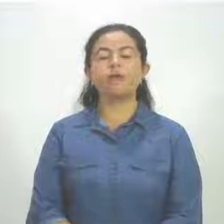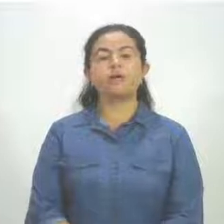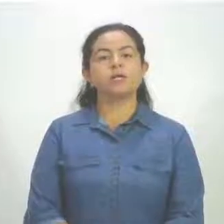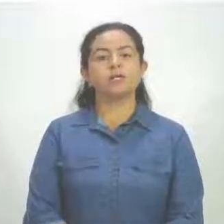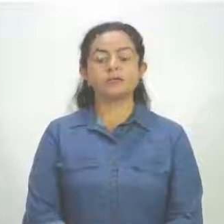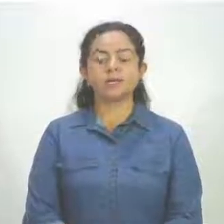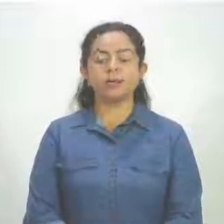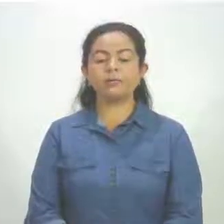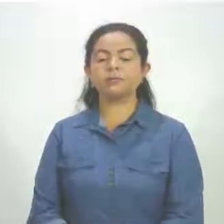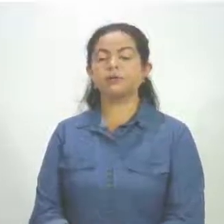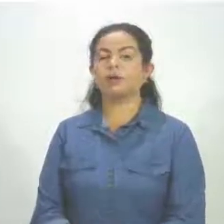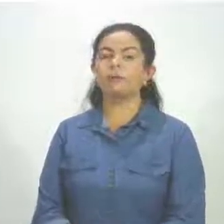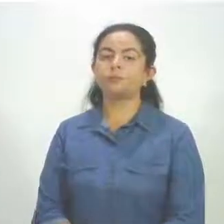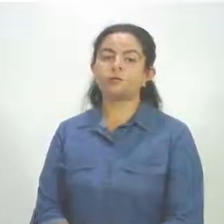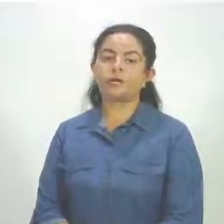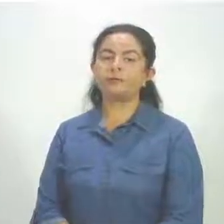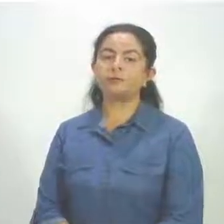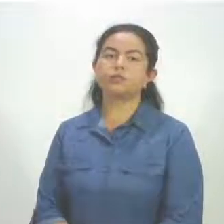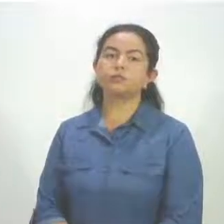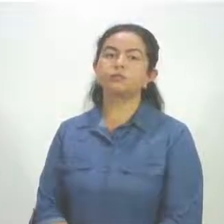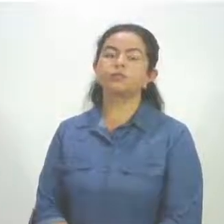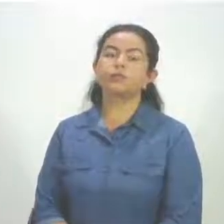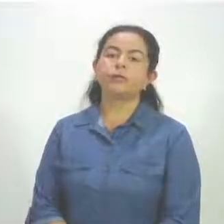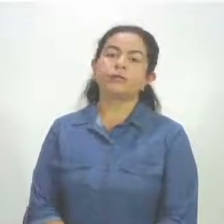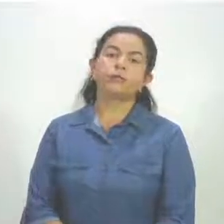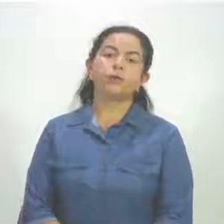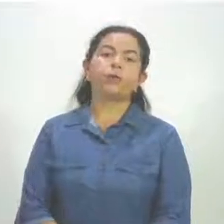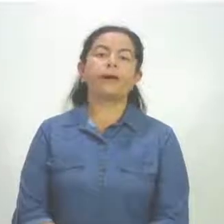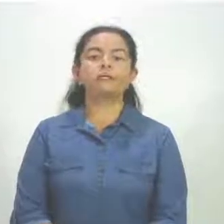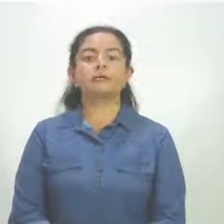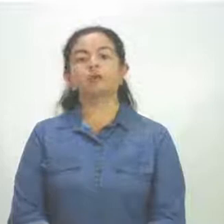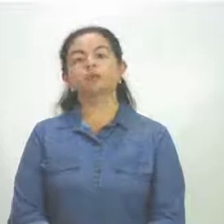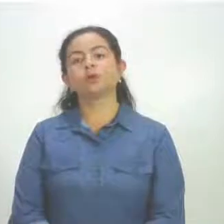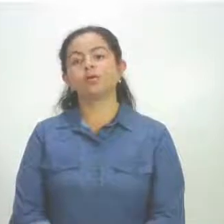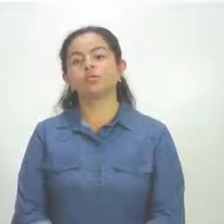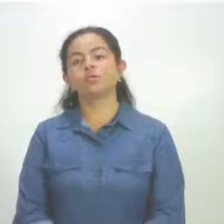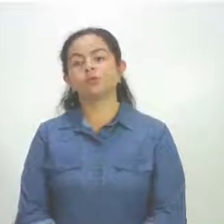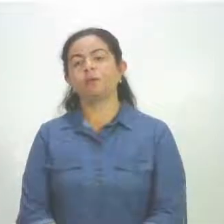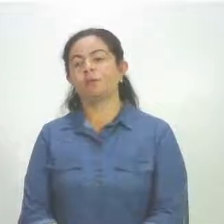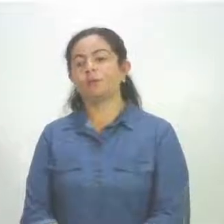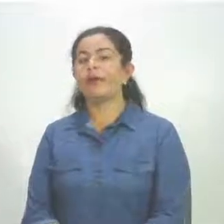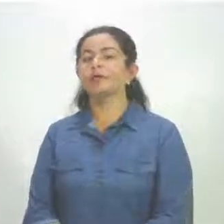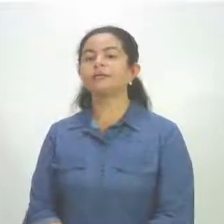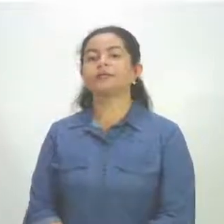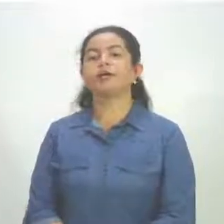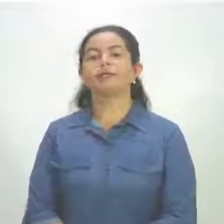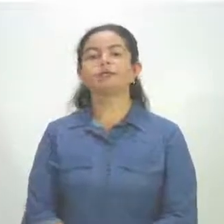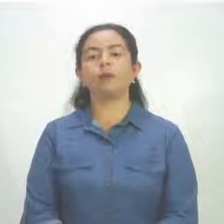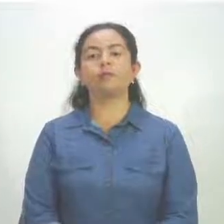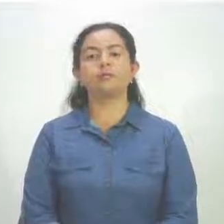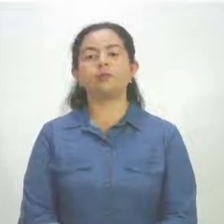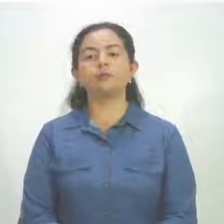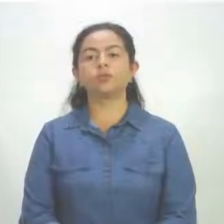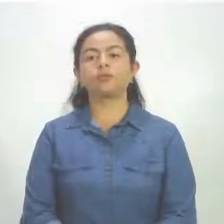pessoal e gerenciamento de seu próprio processo de estudos. Então, em comparação dos boletins do primeiro bimestre, a